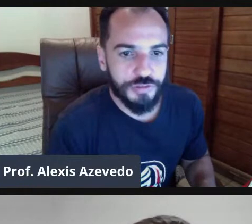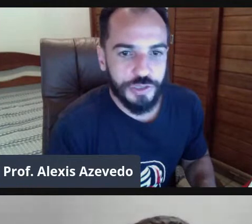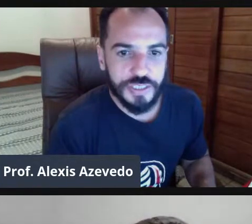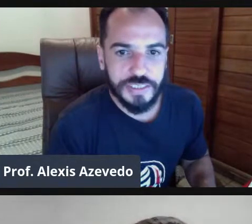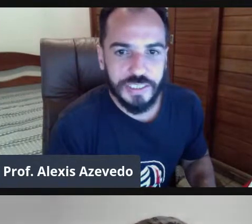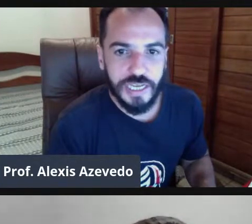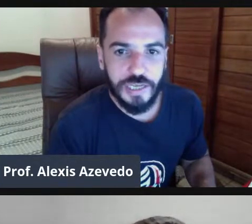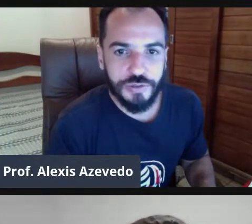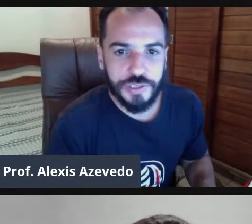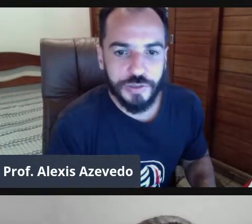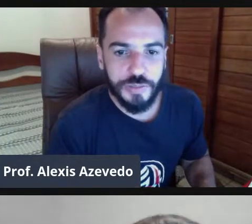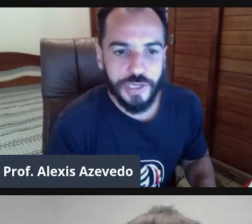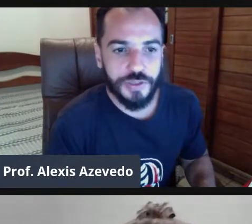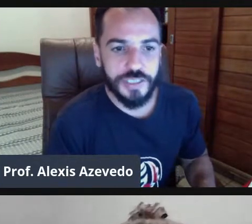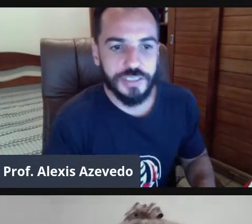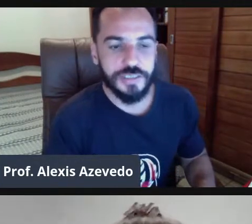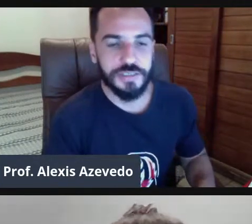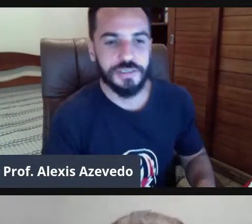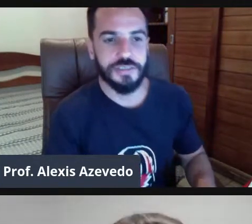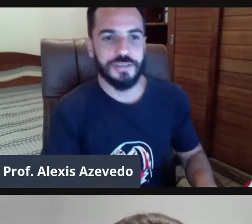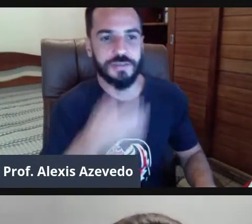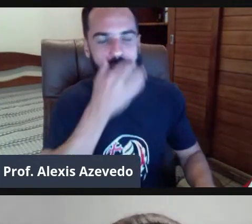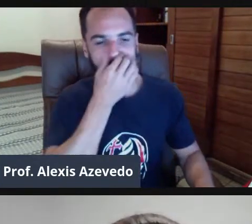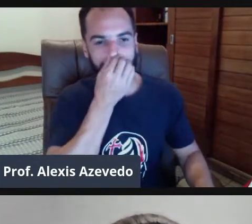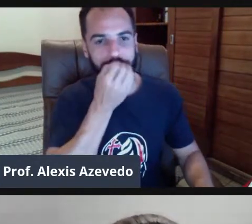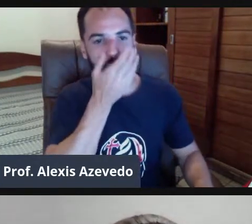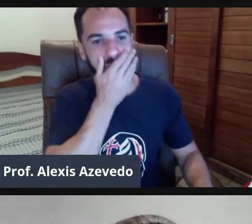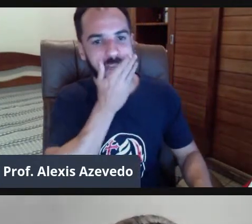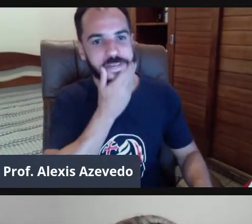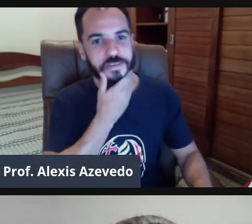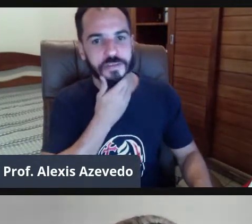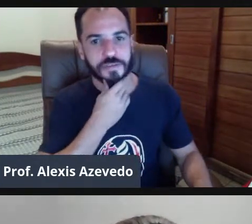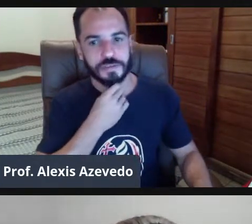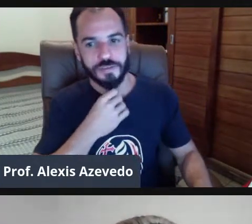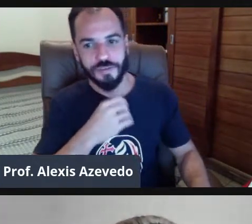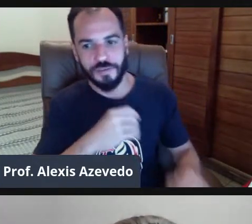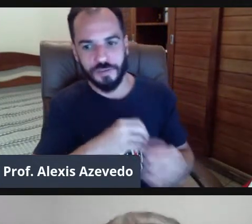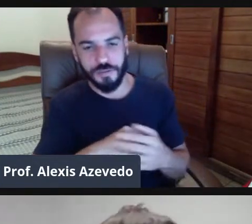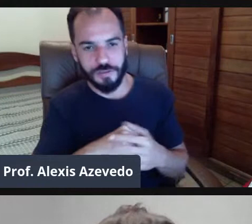Professora Fátima, seu microfone está desligado? O seu também, Ronan.